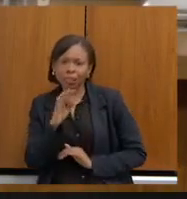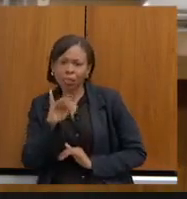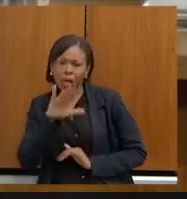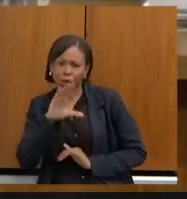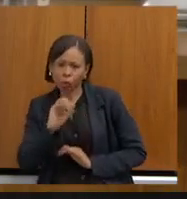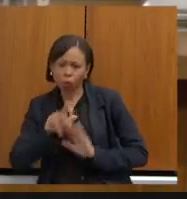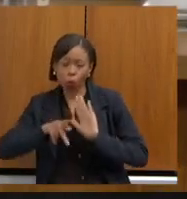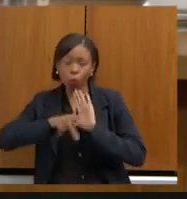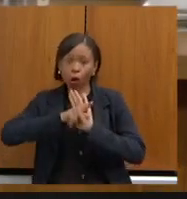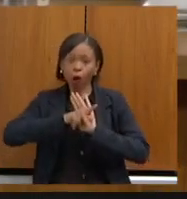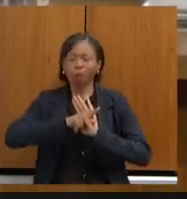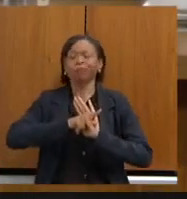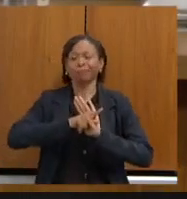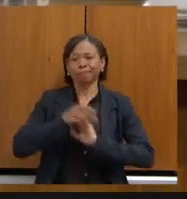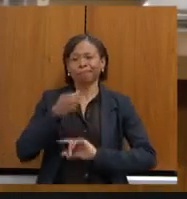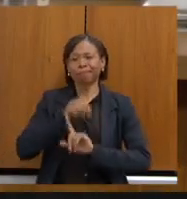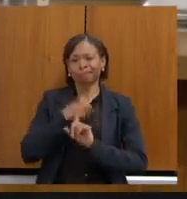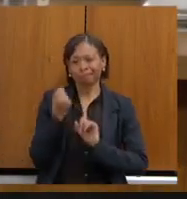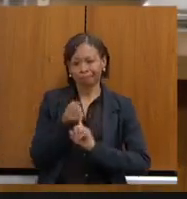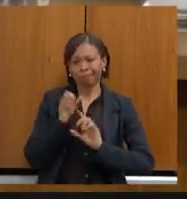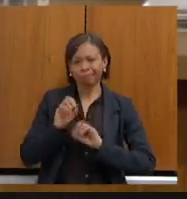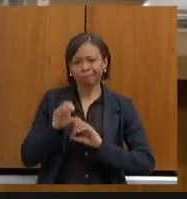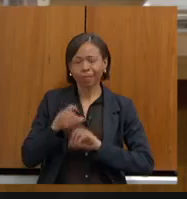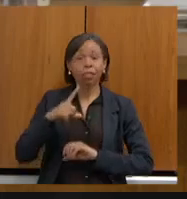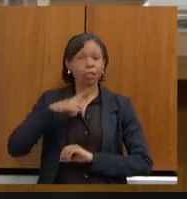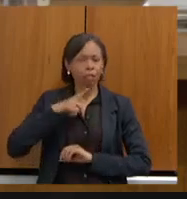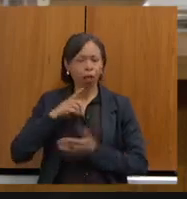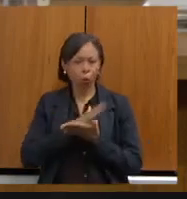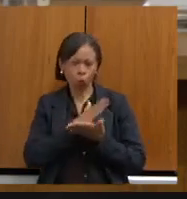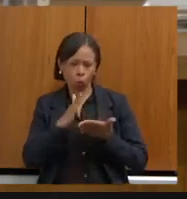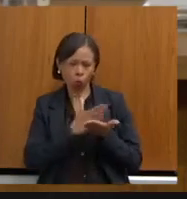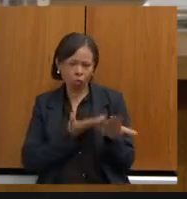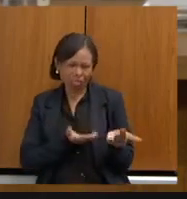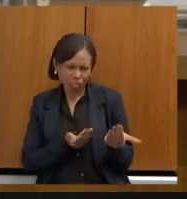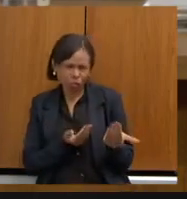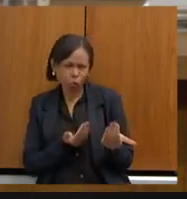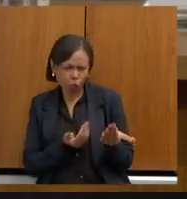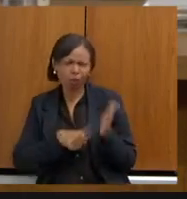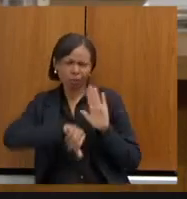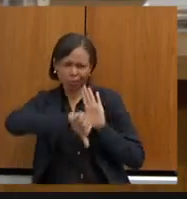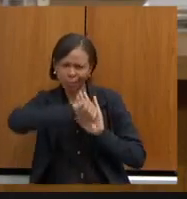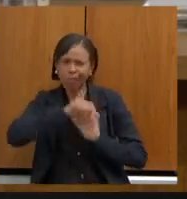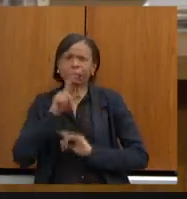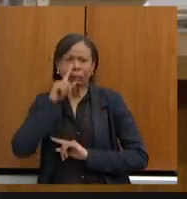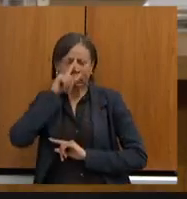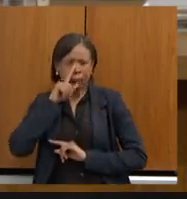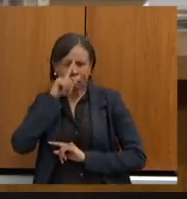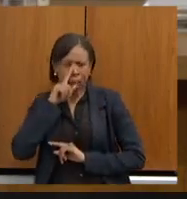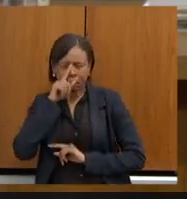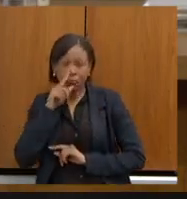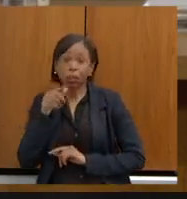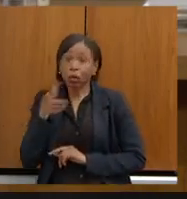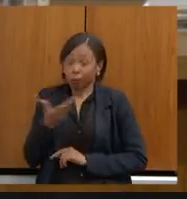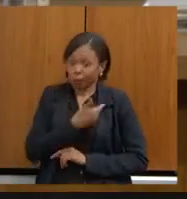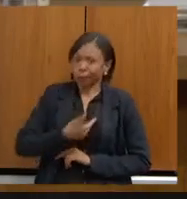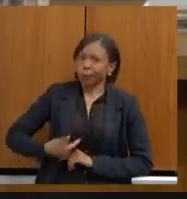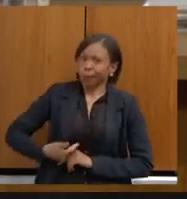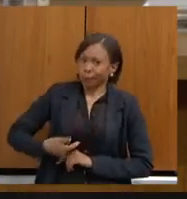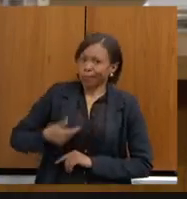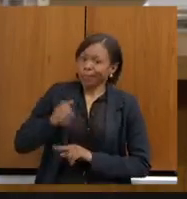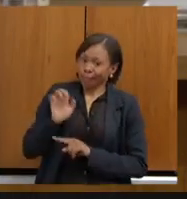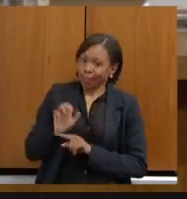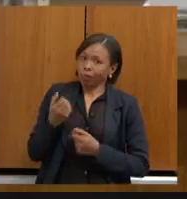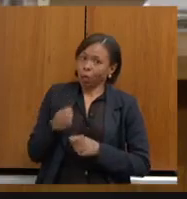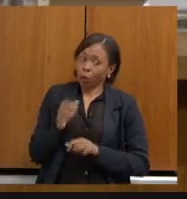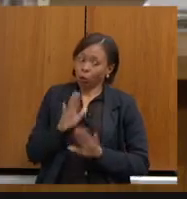justamente essa resistem realmente é adolescentes infratores que são perigosíssimos que tem que ter um cuidado especial do Estado a gente não